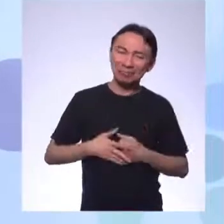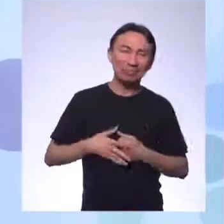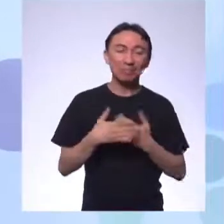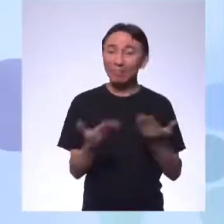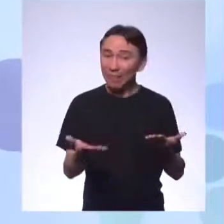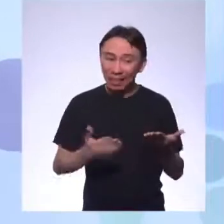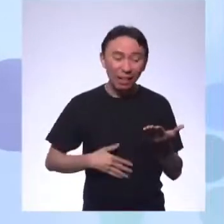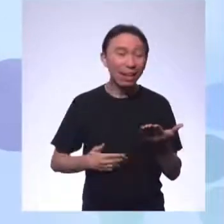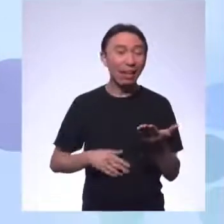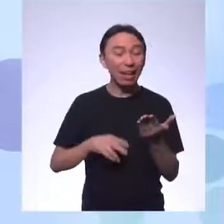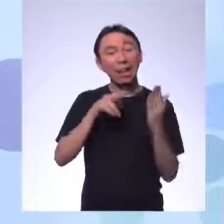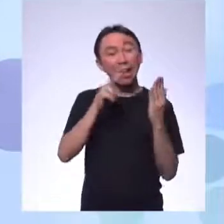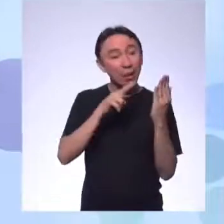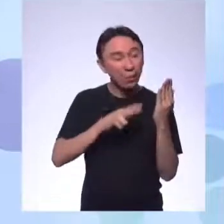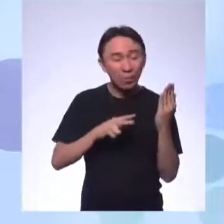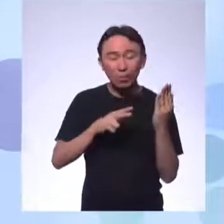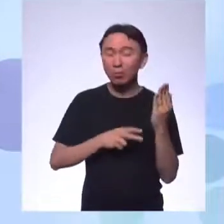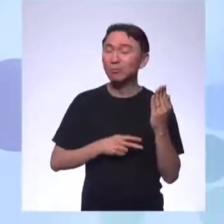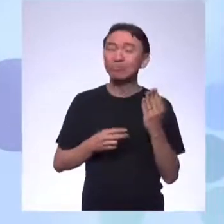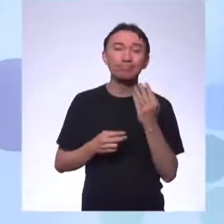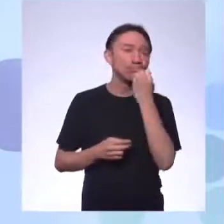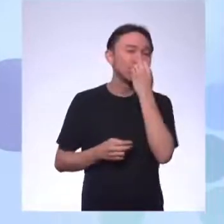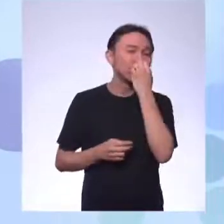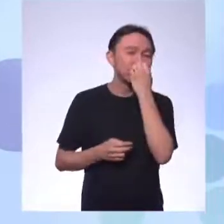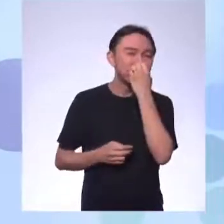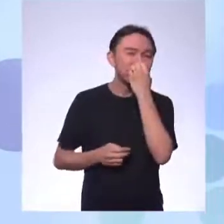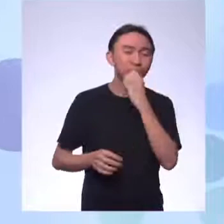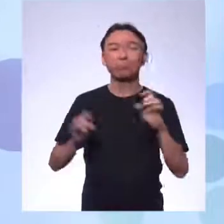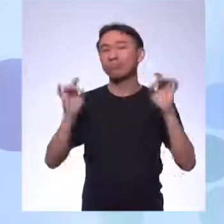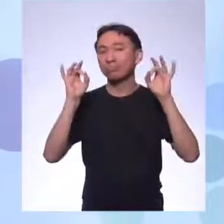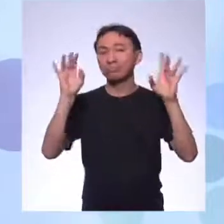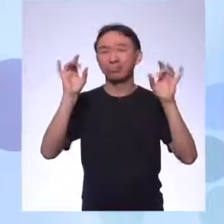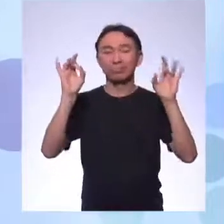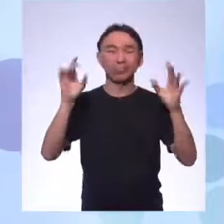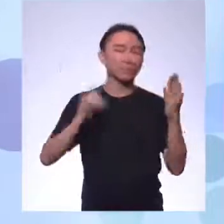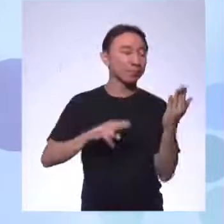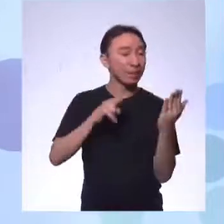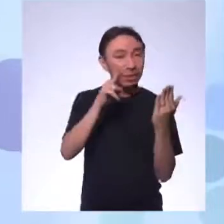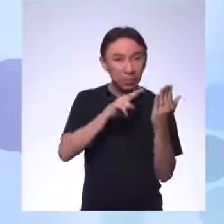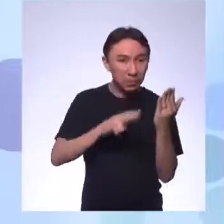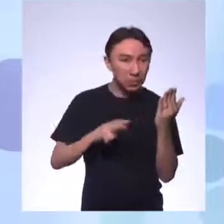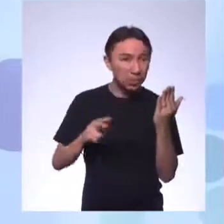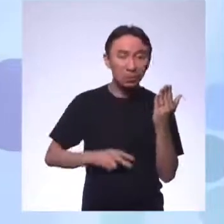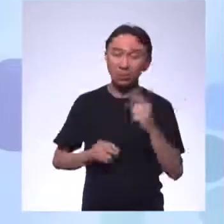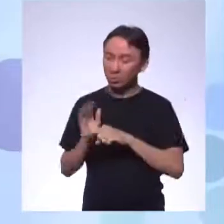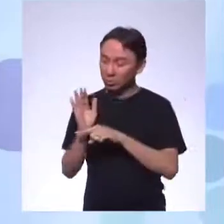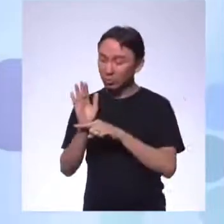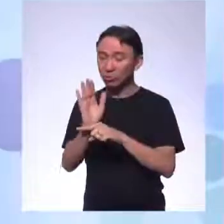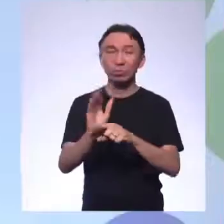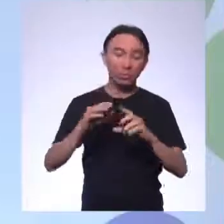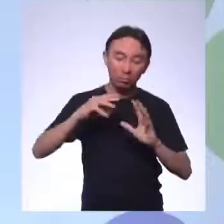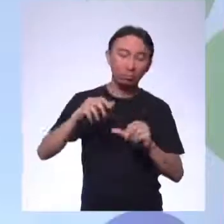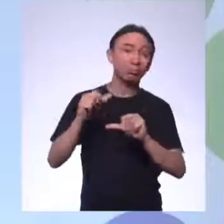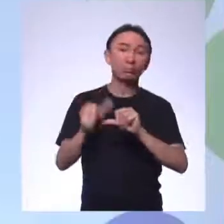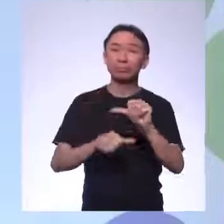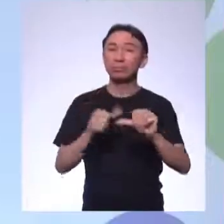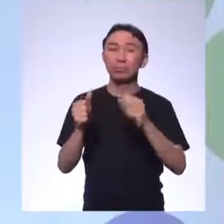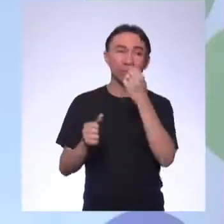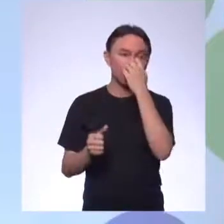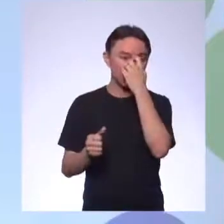mais maravilhosas. As leituras modificam o mundo. Falamos sobre isso aqui Professor ao longo do ano inteiro. Mauro,